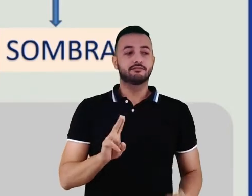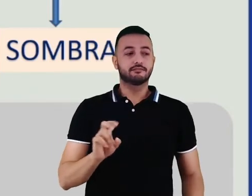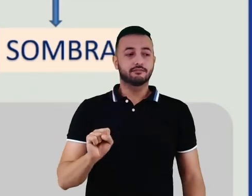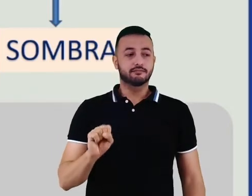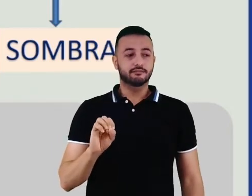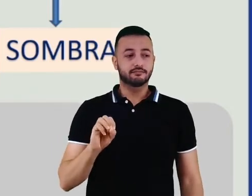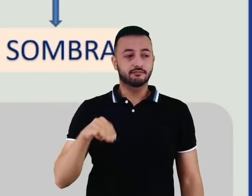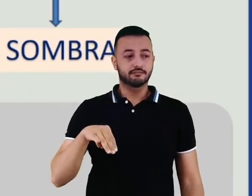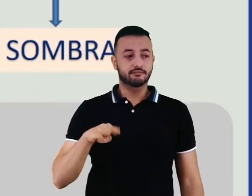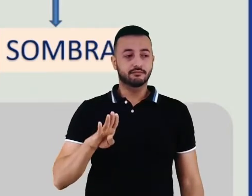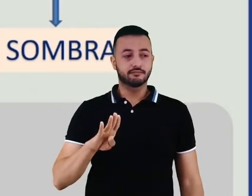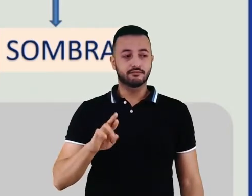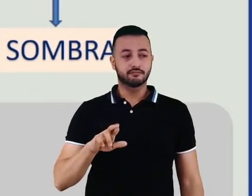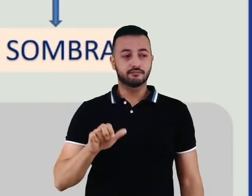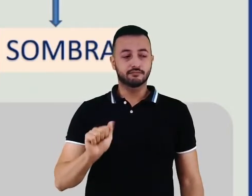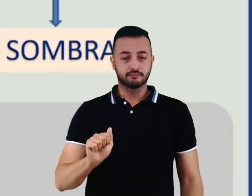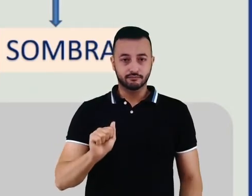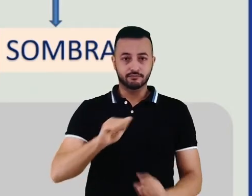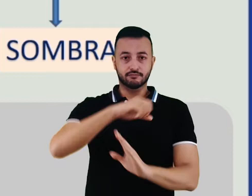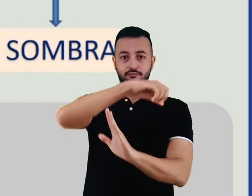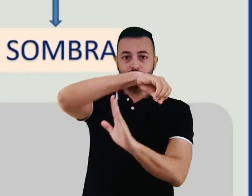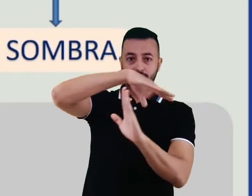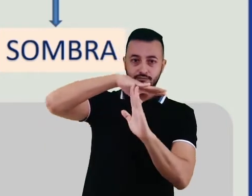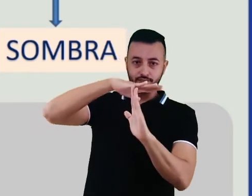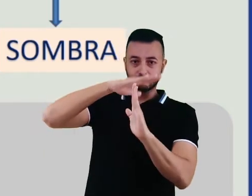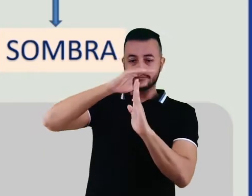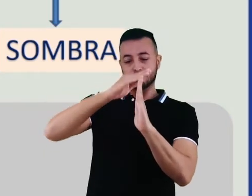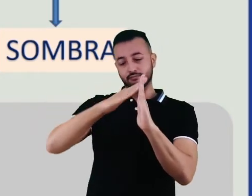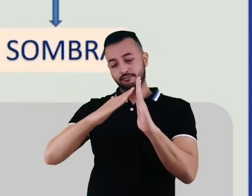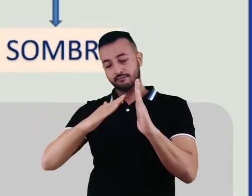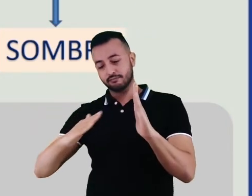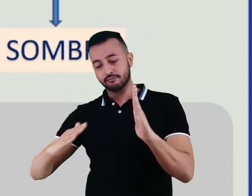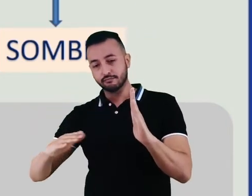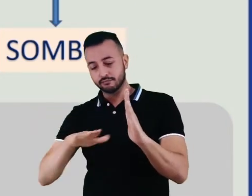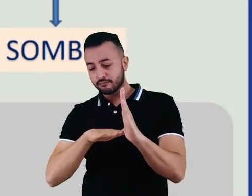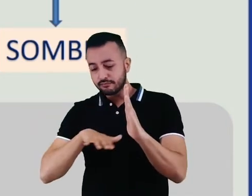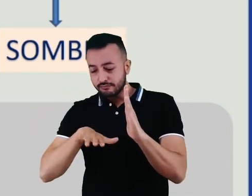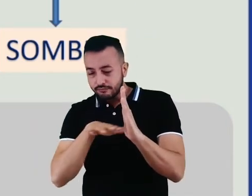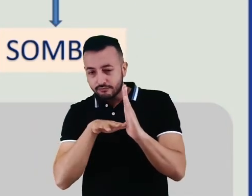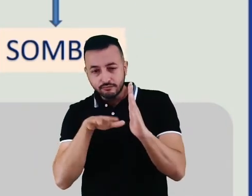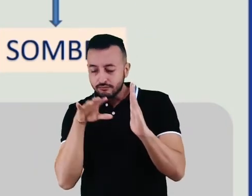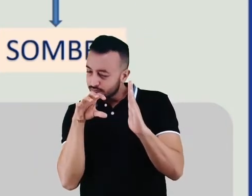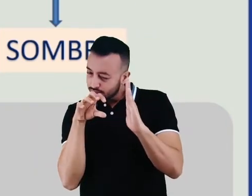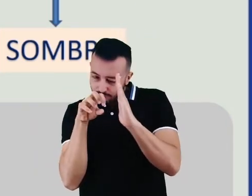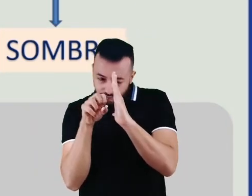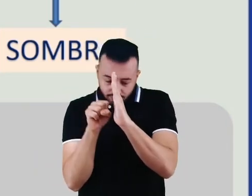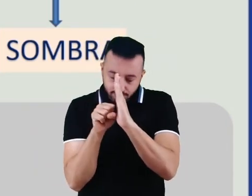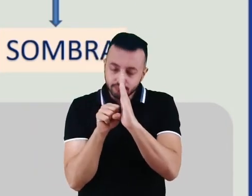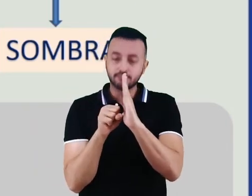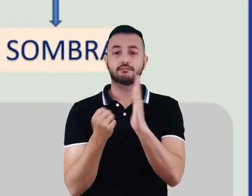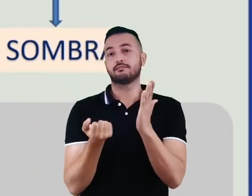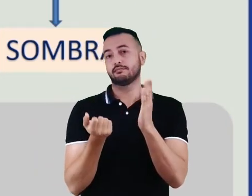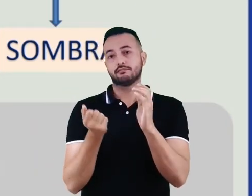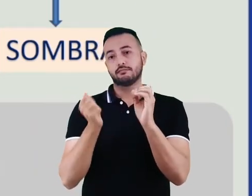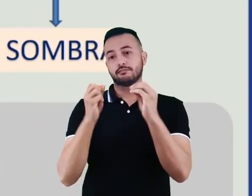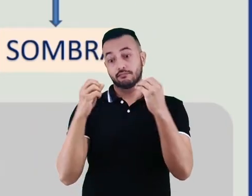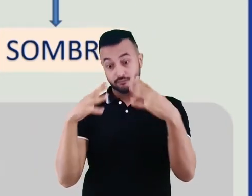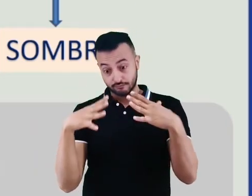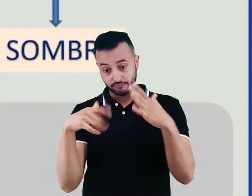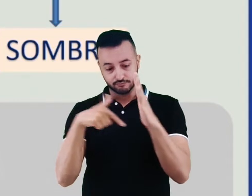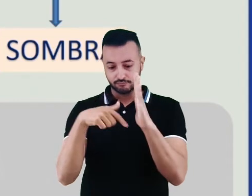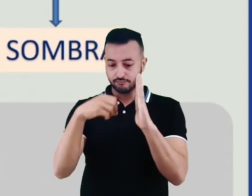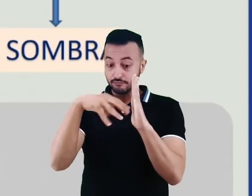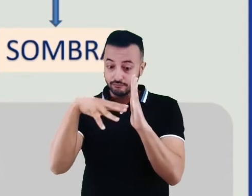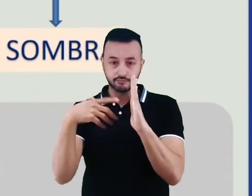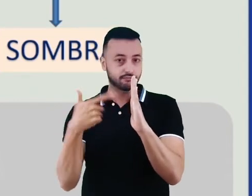ser definida como a região destituída de luz, ou seja, a região que não tem luz. Tá